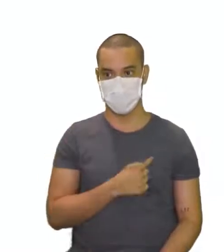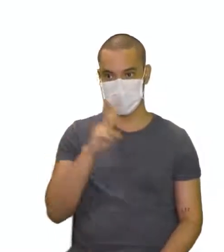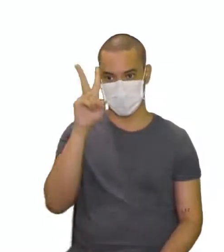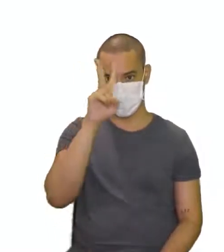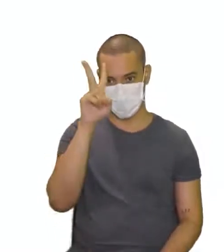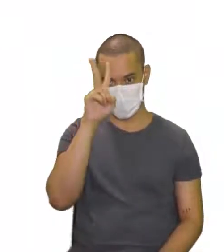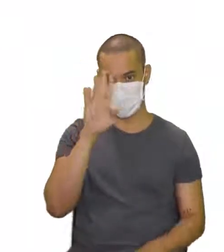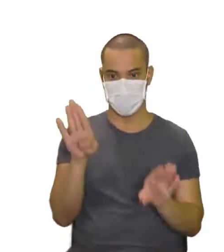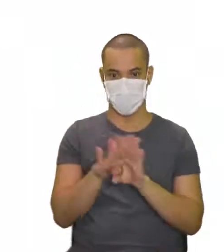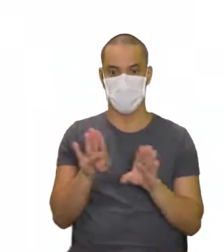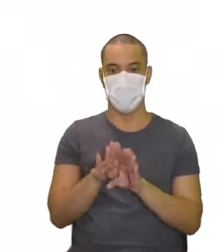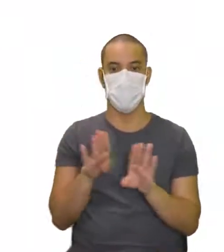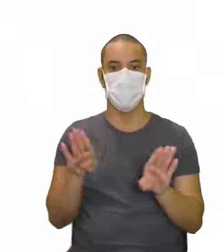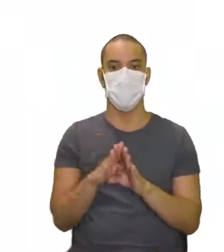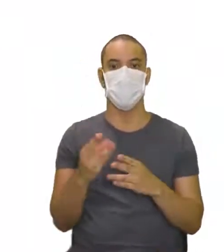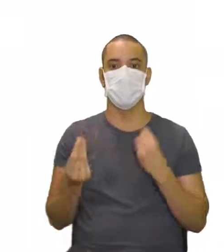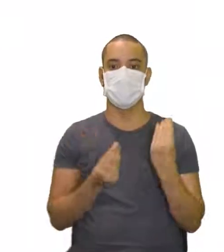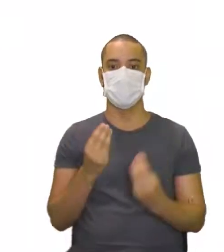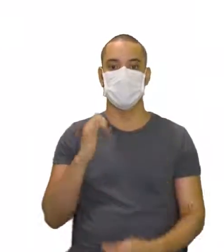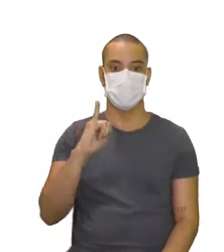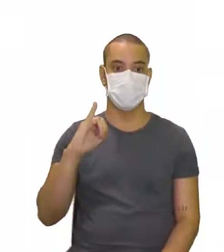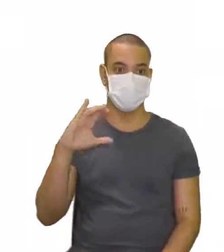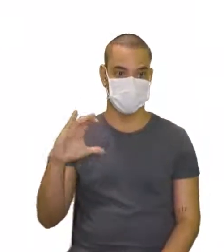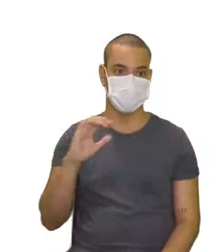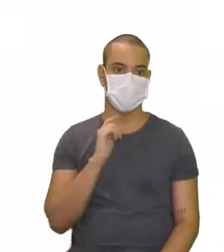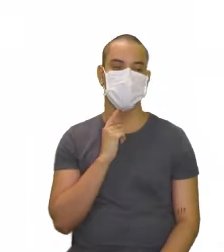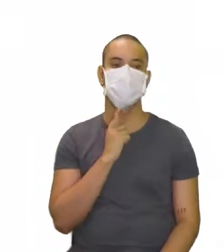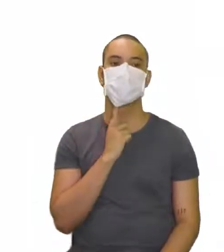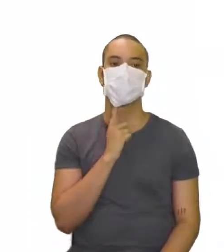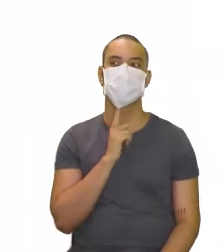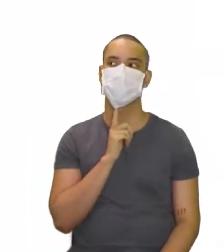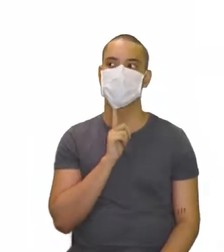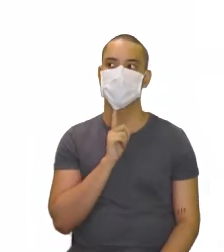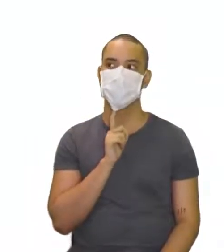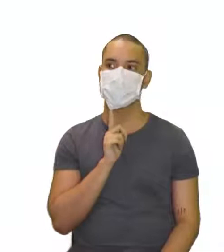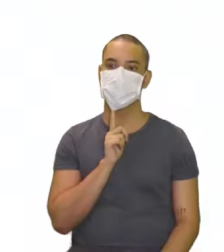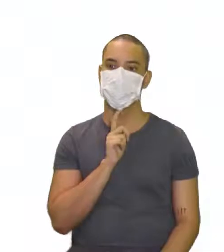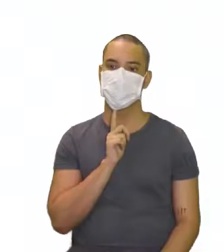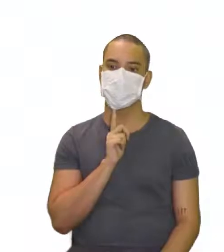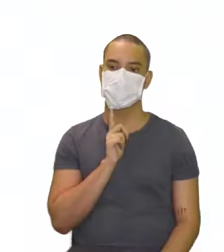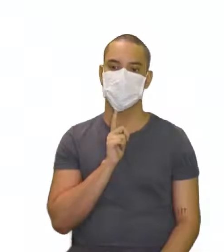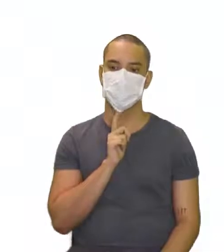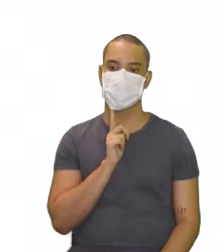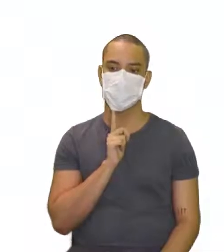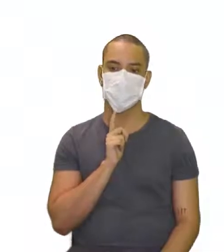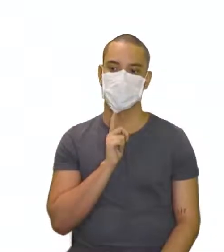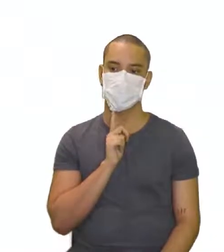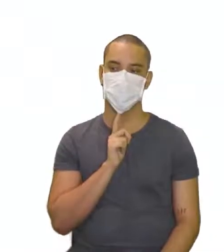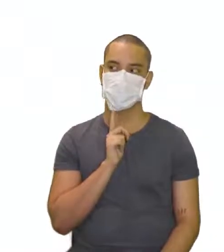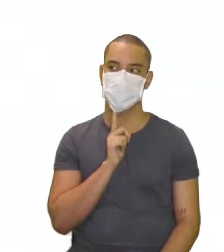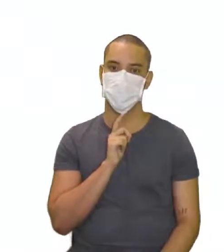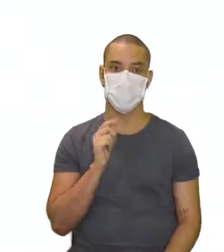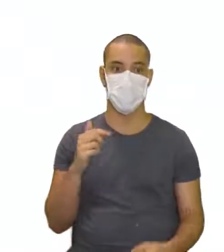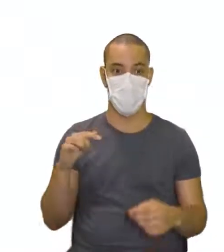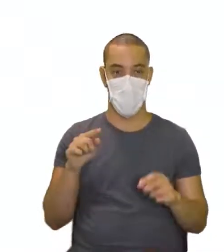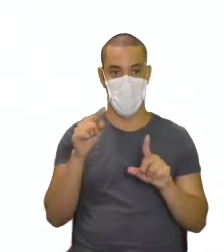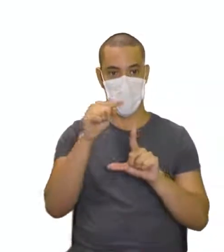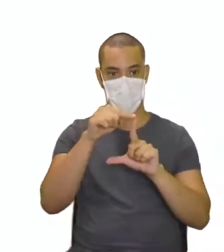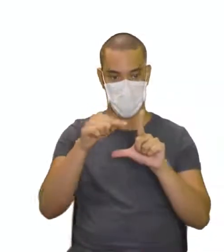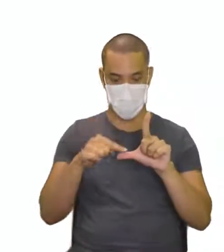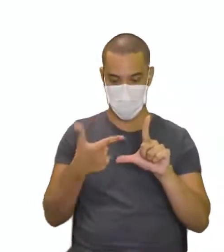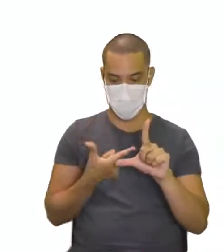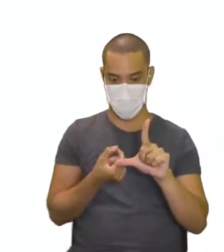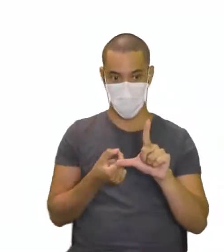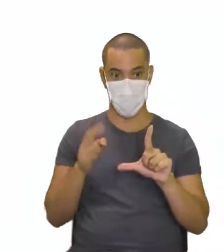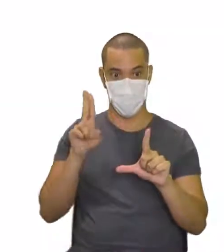da nossa corrente de curto, onde é que é? A gente pode observar aqui, ó, que quando a reta toca o 20 amperes é porque o U